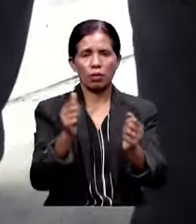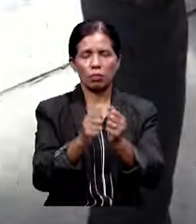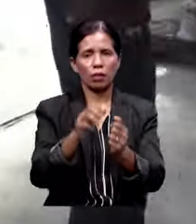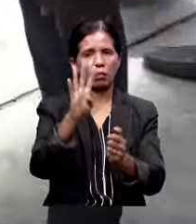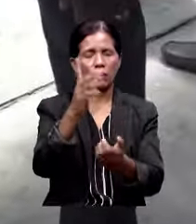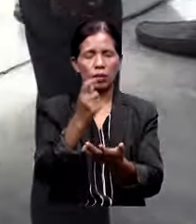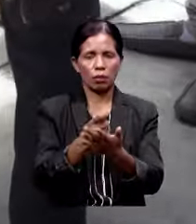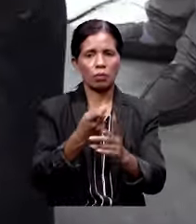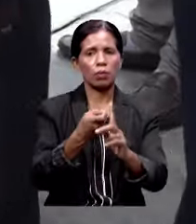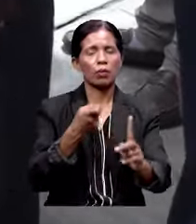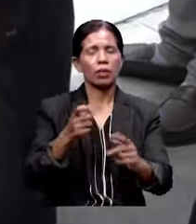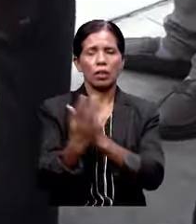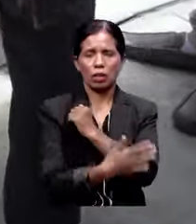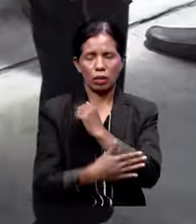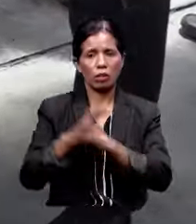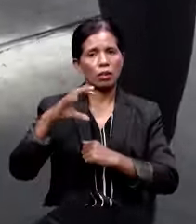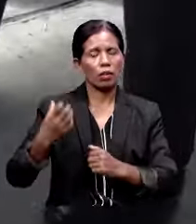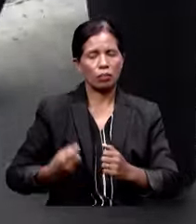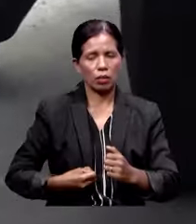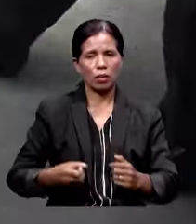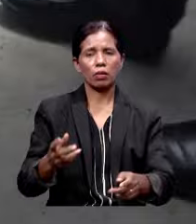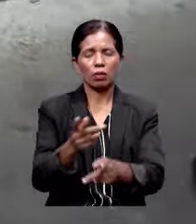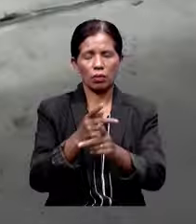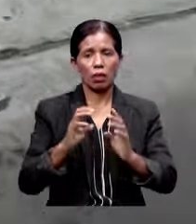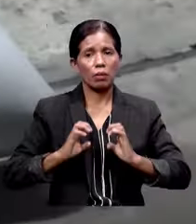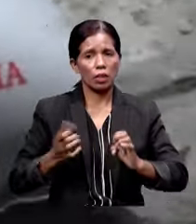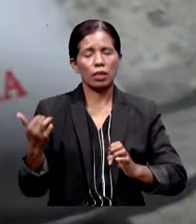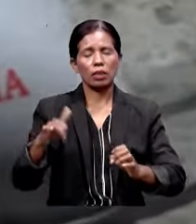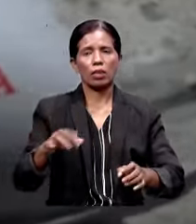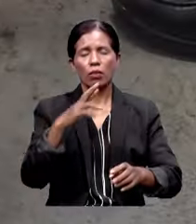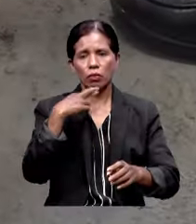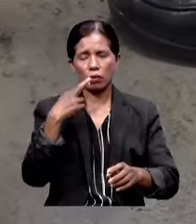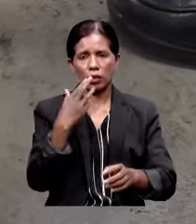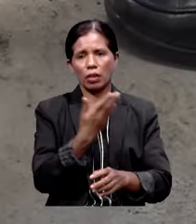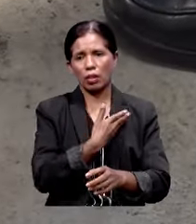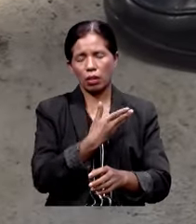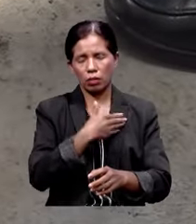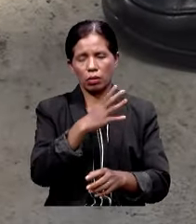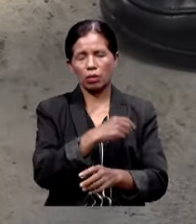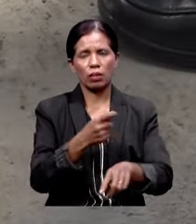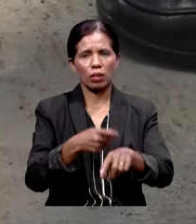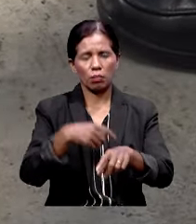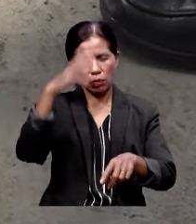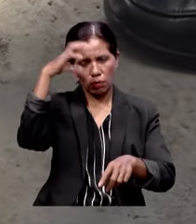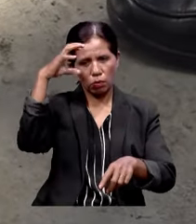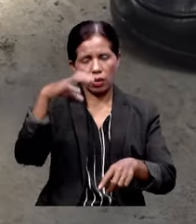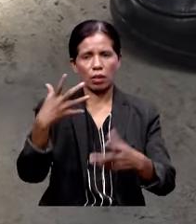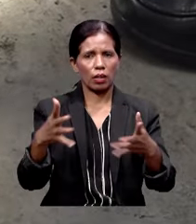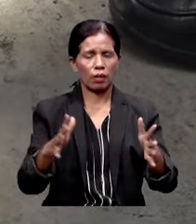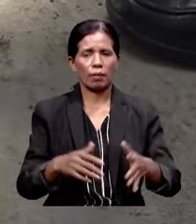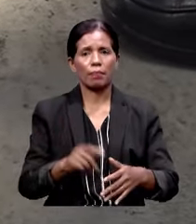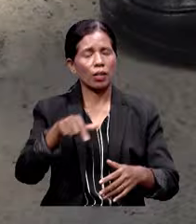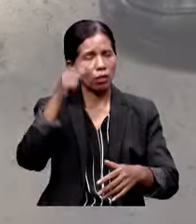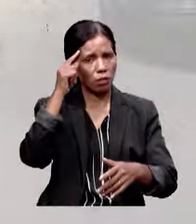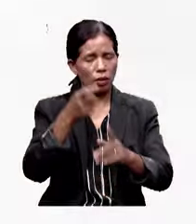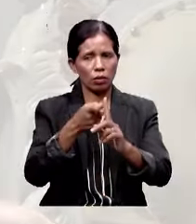Rússia e Cambódia, onde assegura a situação de emergência Síria, Hanessan, Folha e Fossain, no Bailoro Naro. Governo ligou o